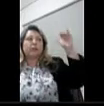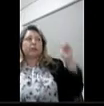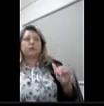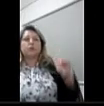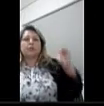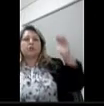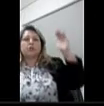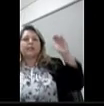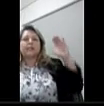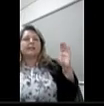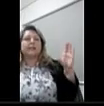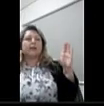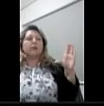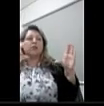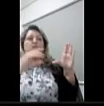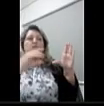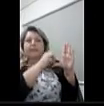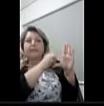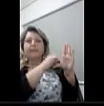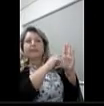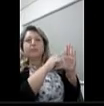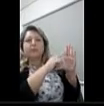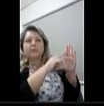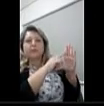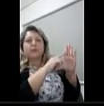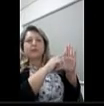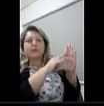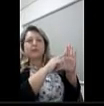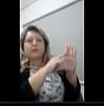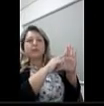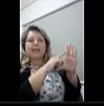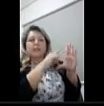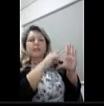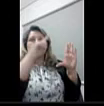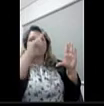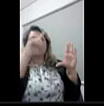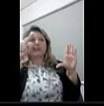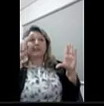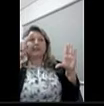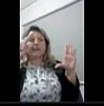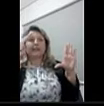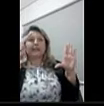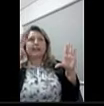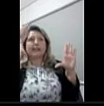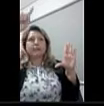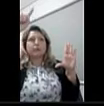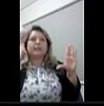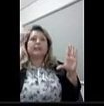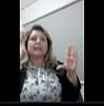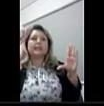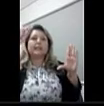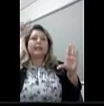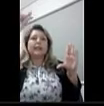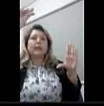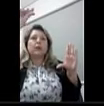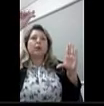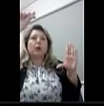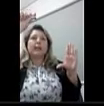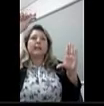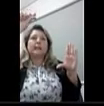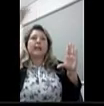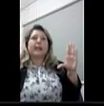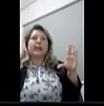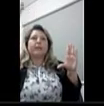todos os dias. assim, então, hoje, dia 20, o professor deu atividade para o dia 30. Ele vai lá no dia 30 e